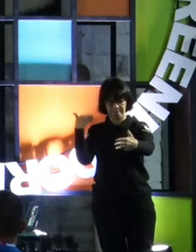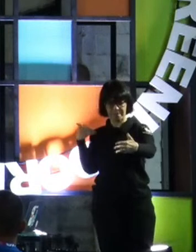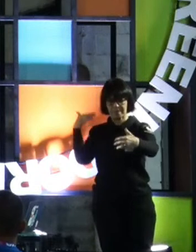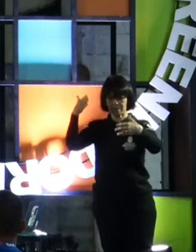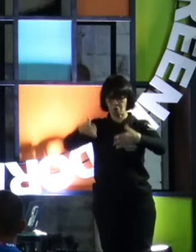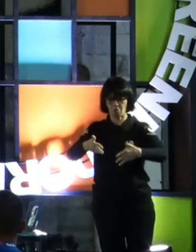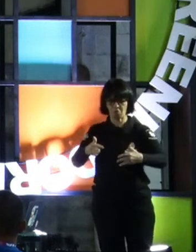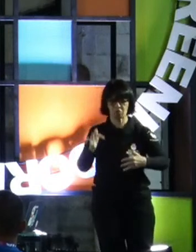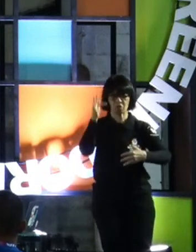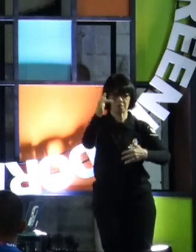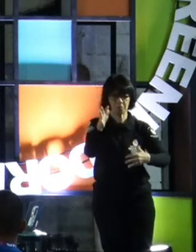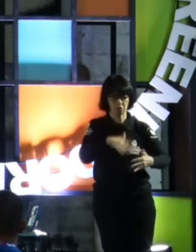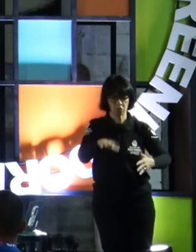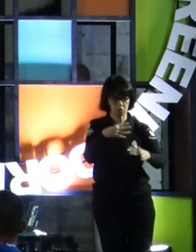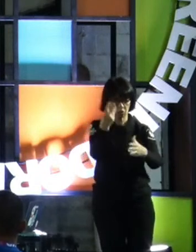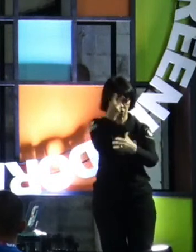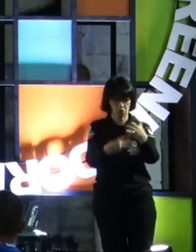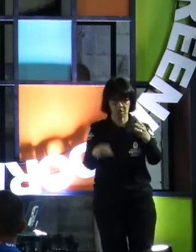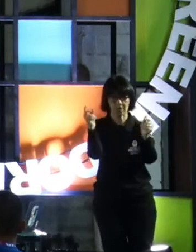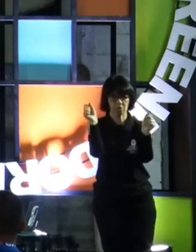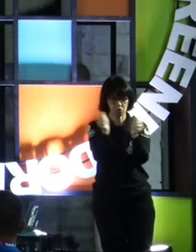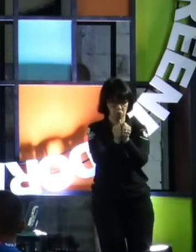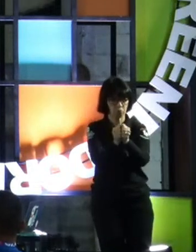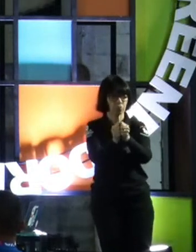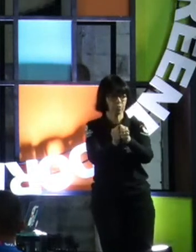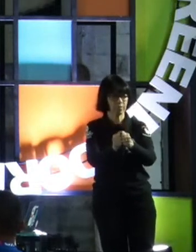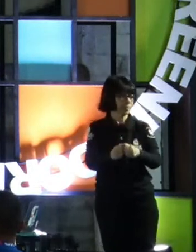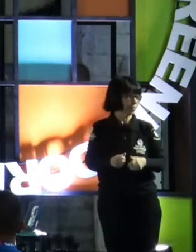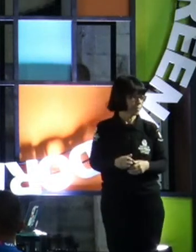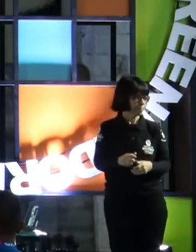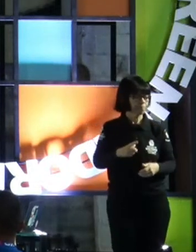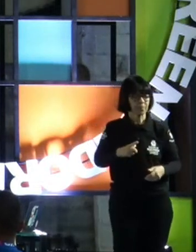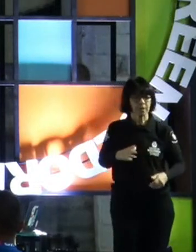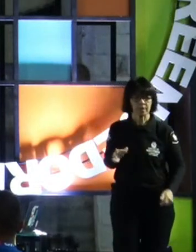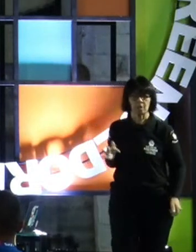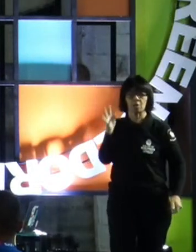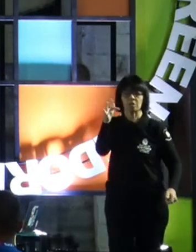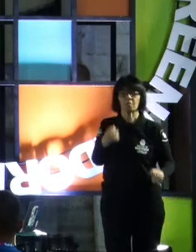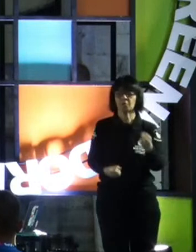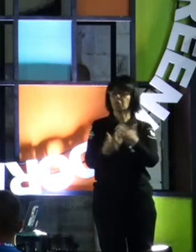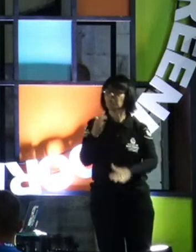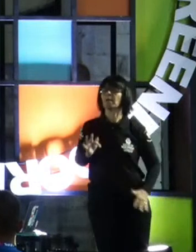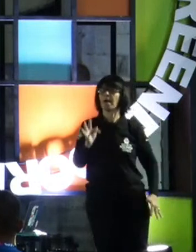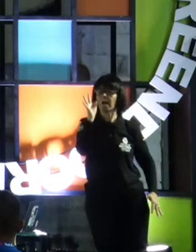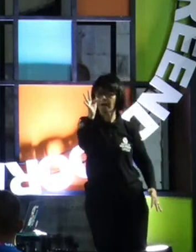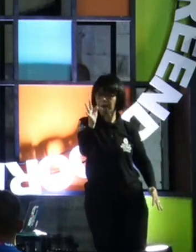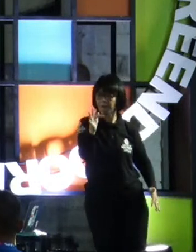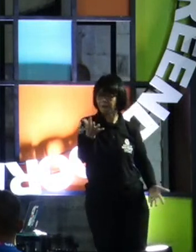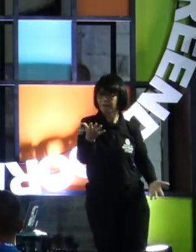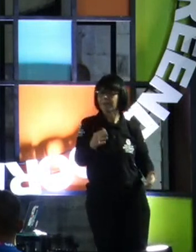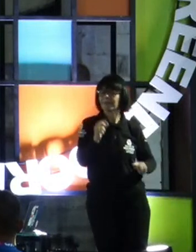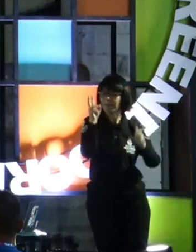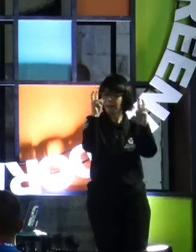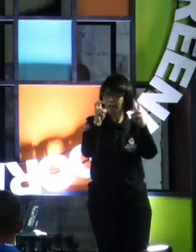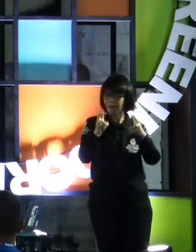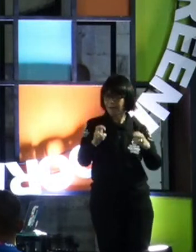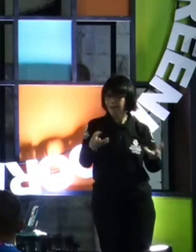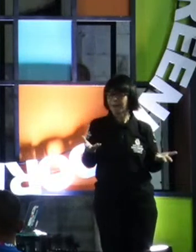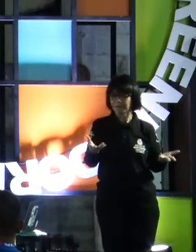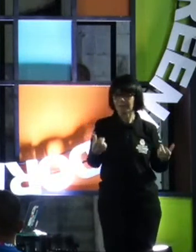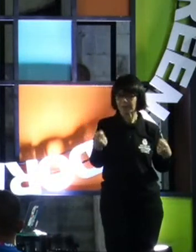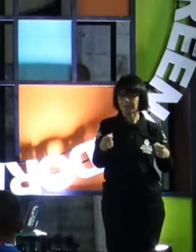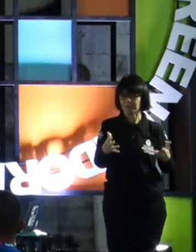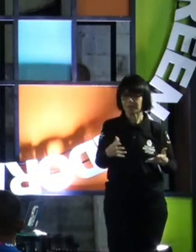presente e futuro que acontece ao mesmo tempo. O futuro vem do futuro, que é a tese de Silvio